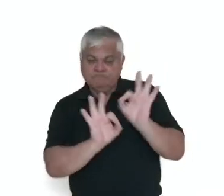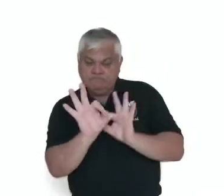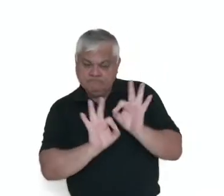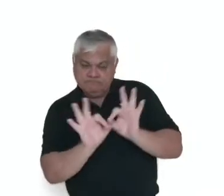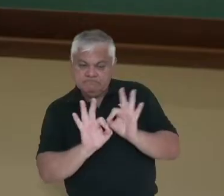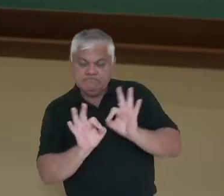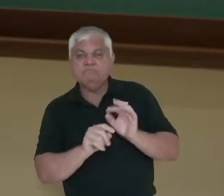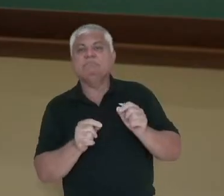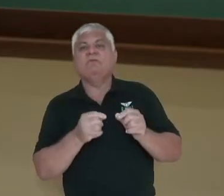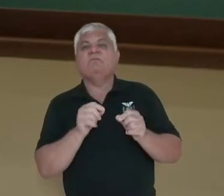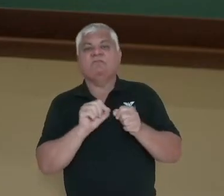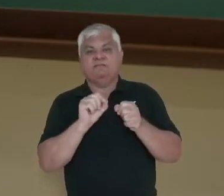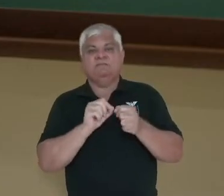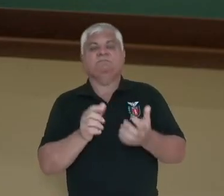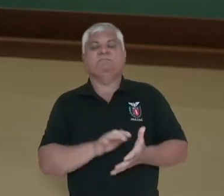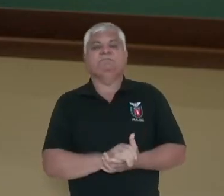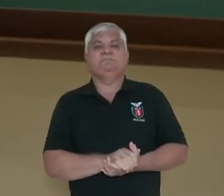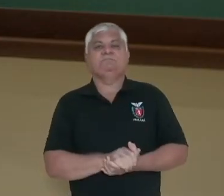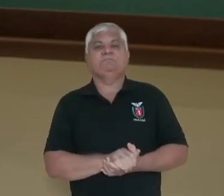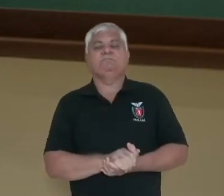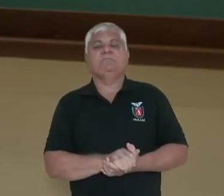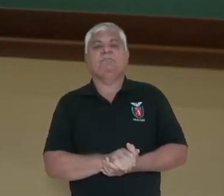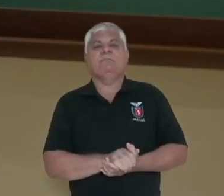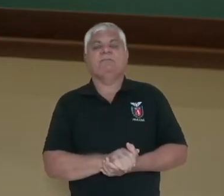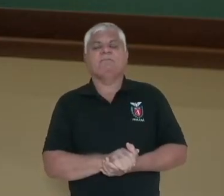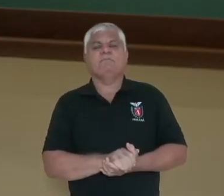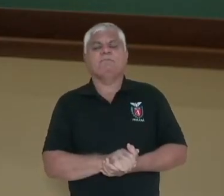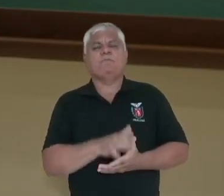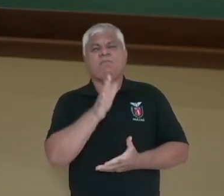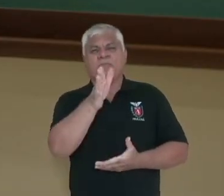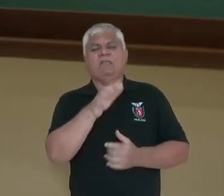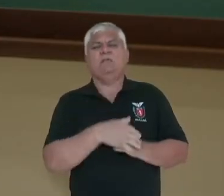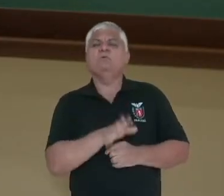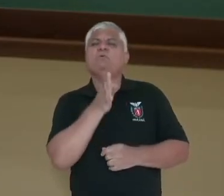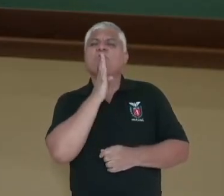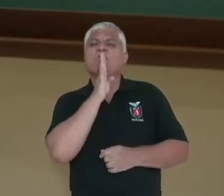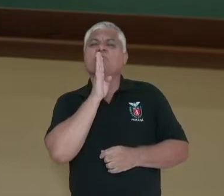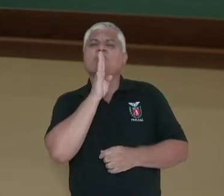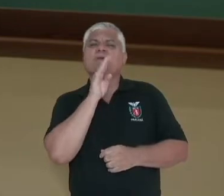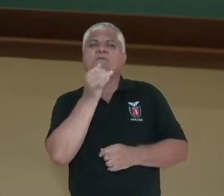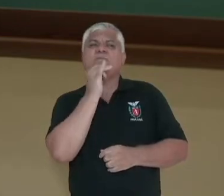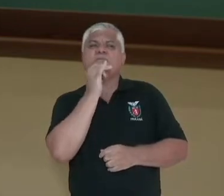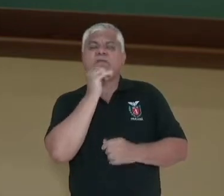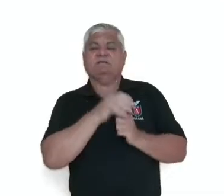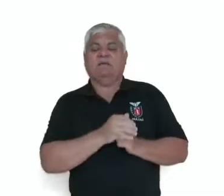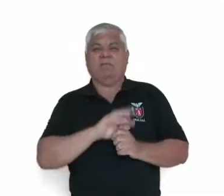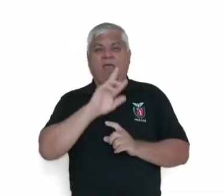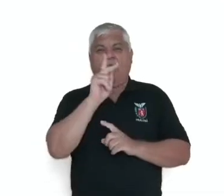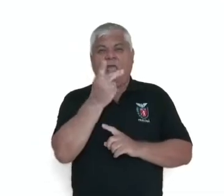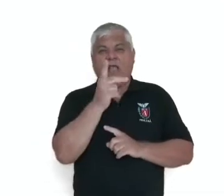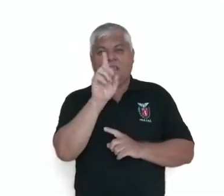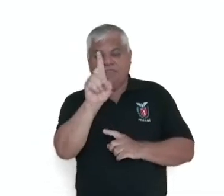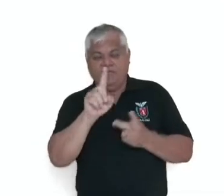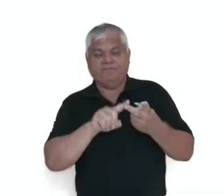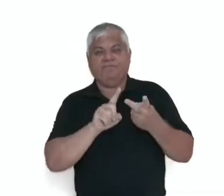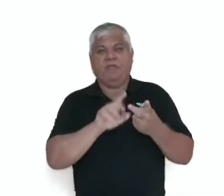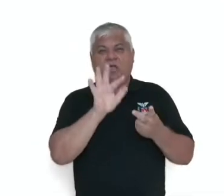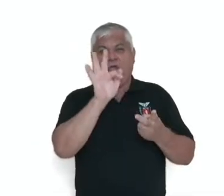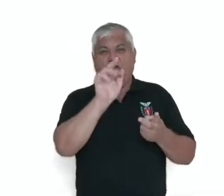de formação. Você já deve ter ouvido falar em resolução HD, Full